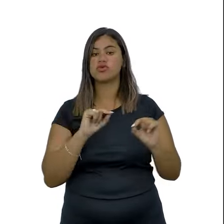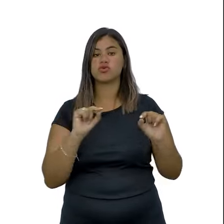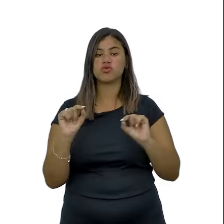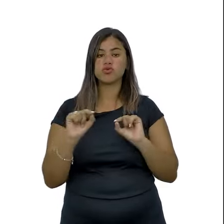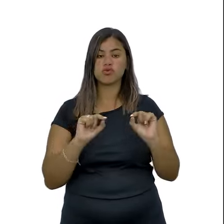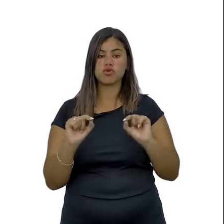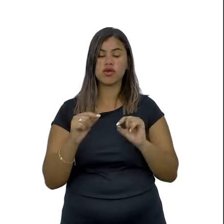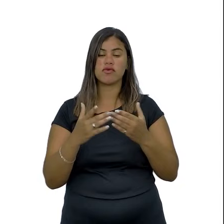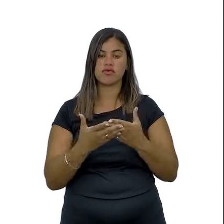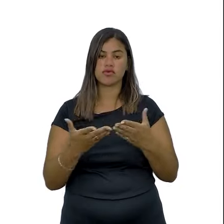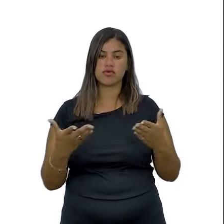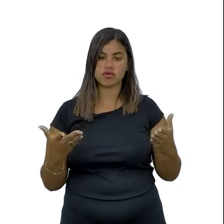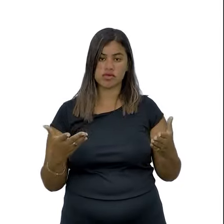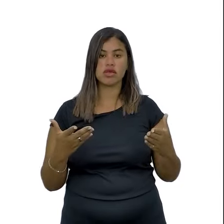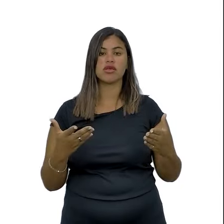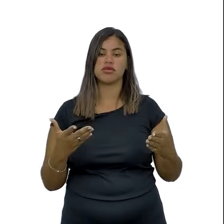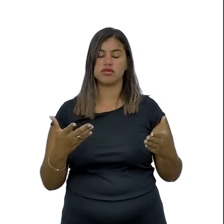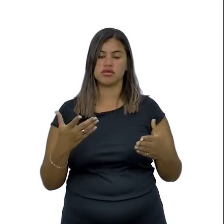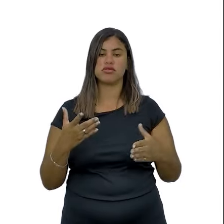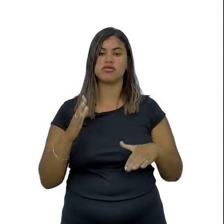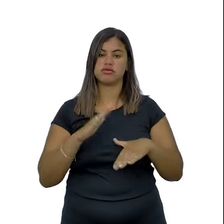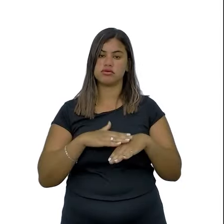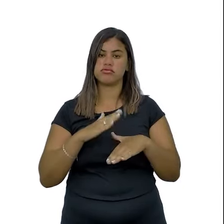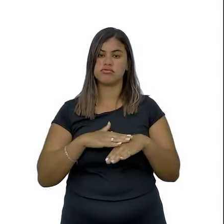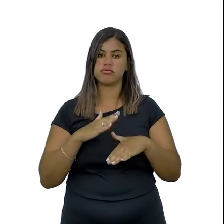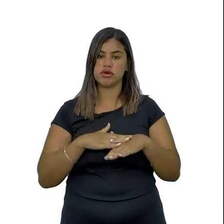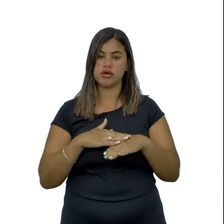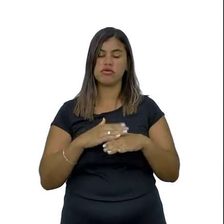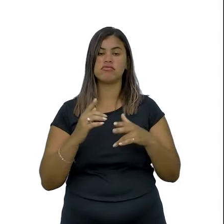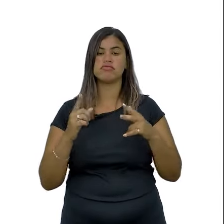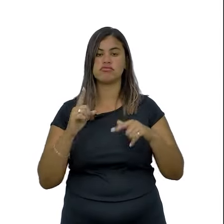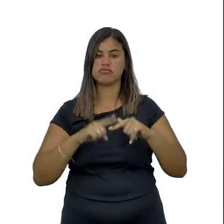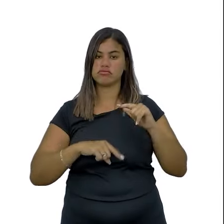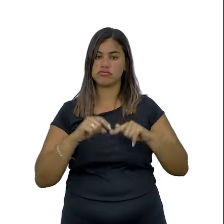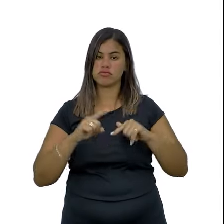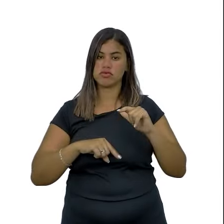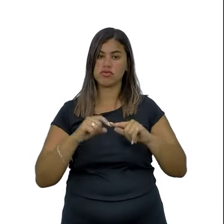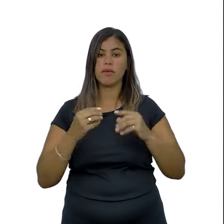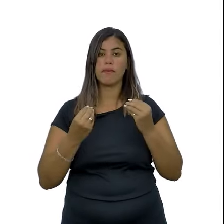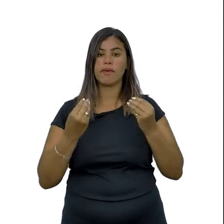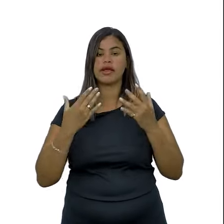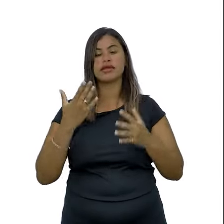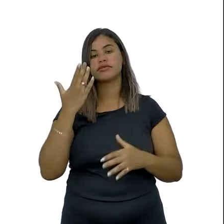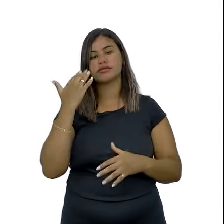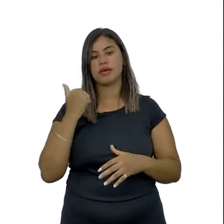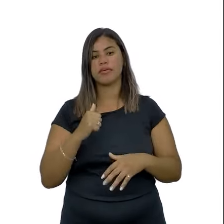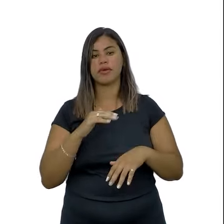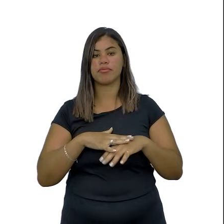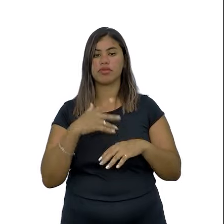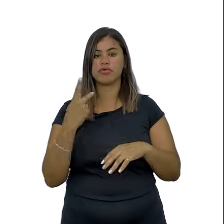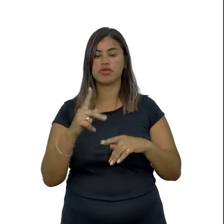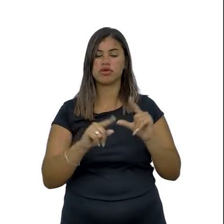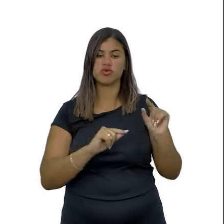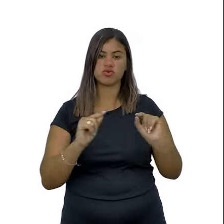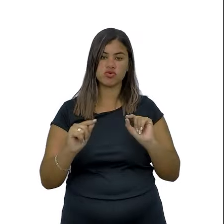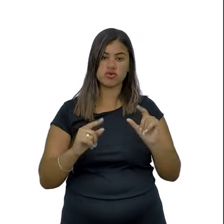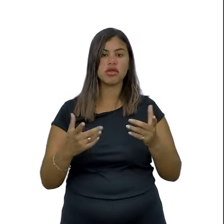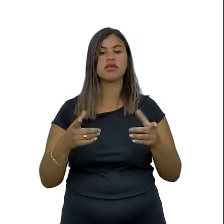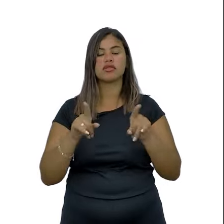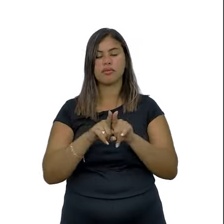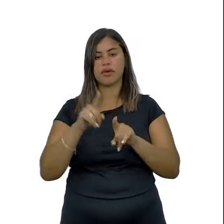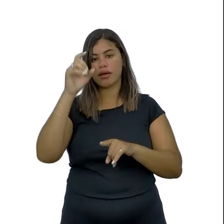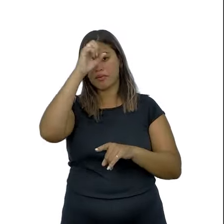lancem mão desses instrumentos para saber o que os seus estudantes sabem e o que eles precisam